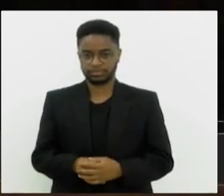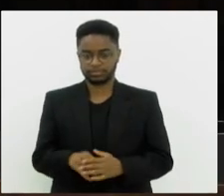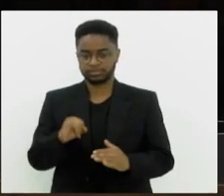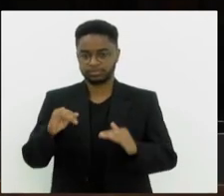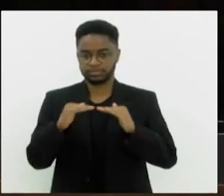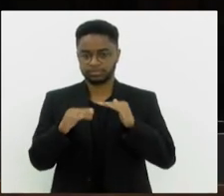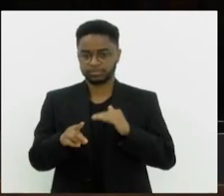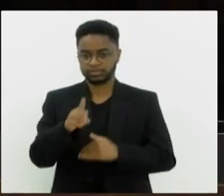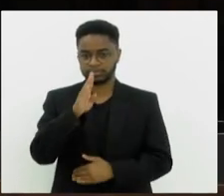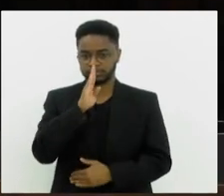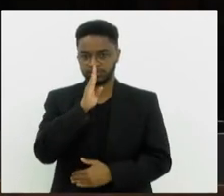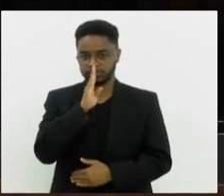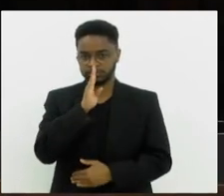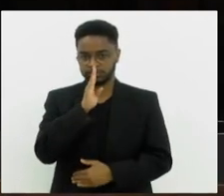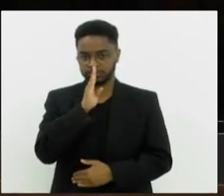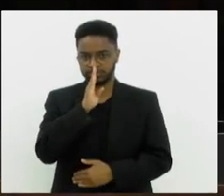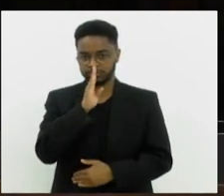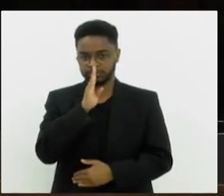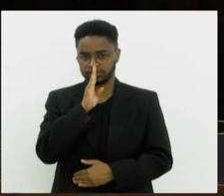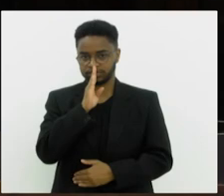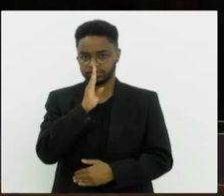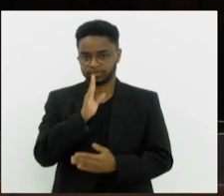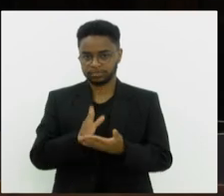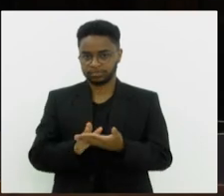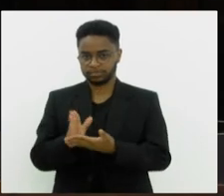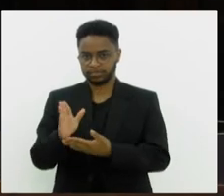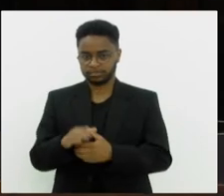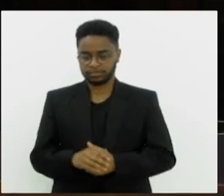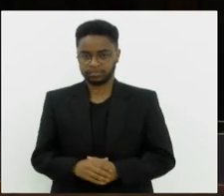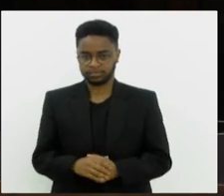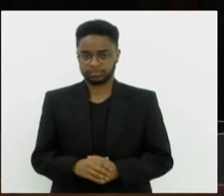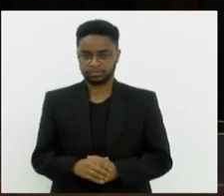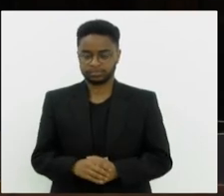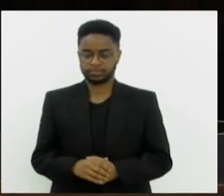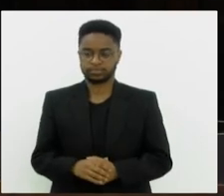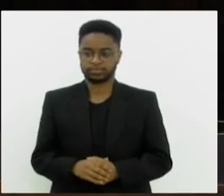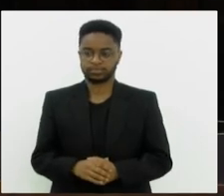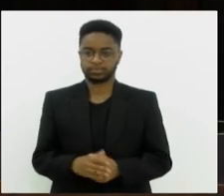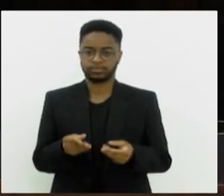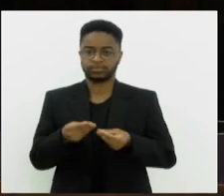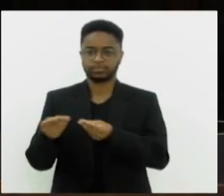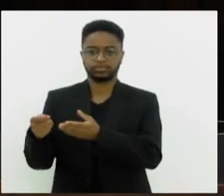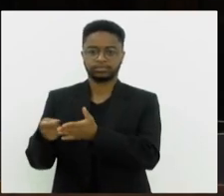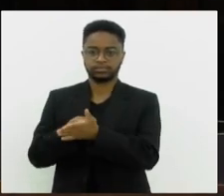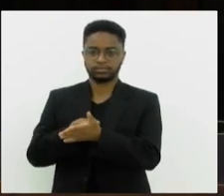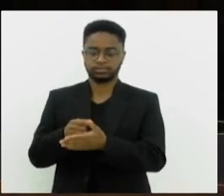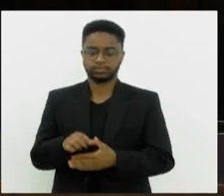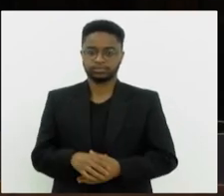que aprovam, permanece como estão. Aprovado. Vai autógrafo.